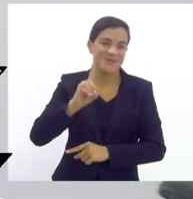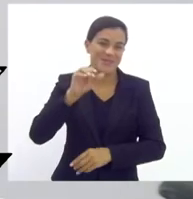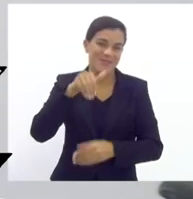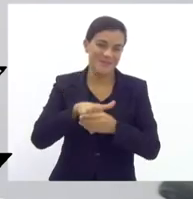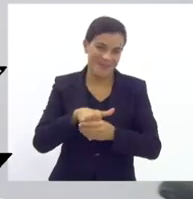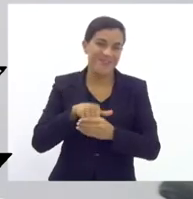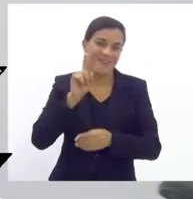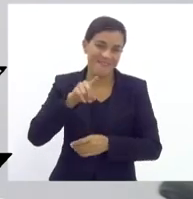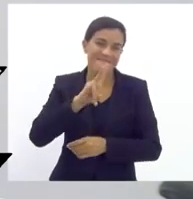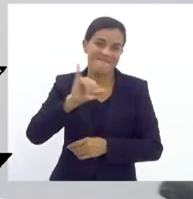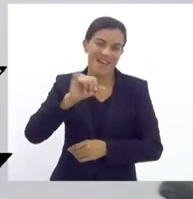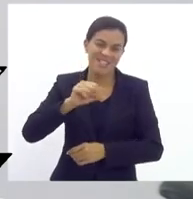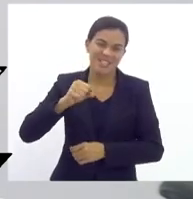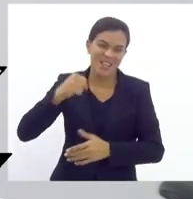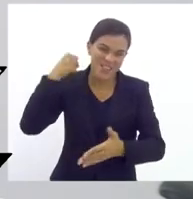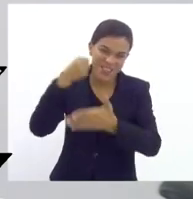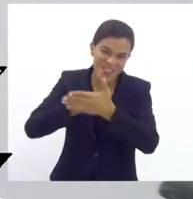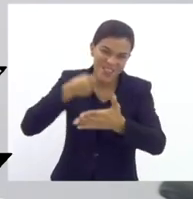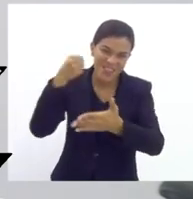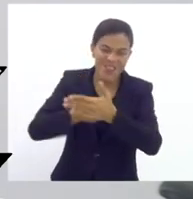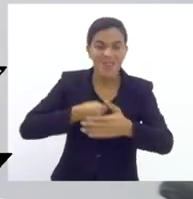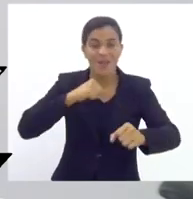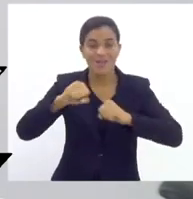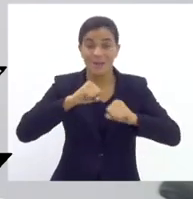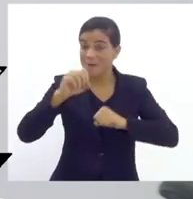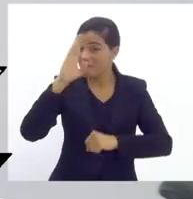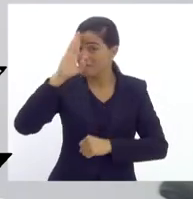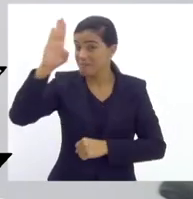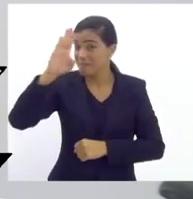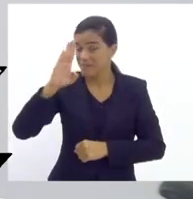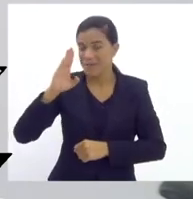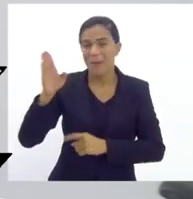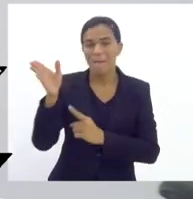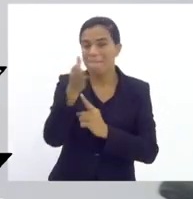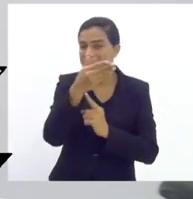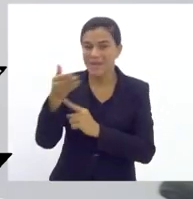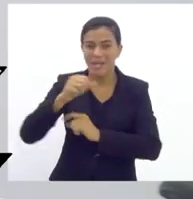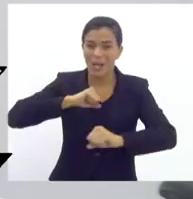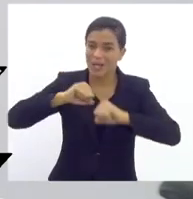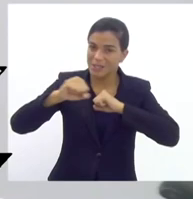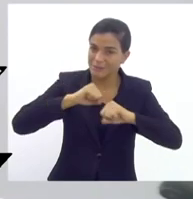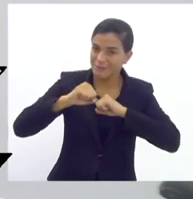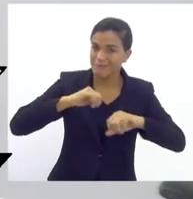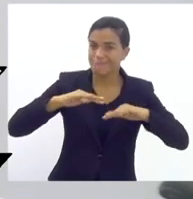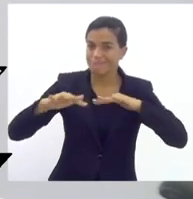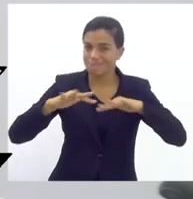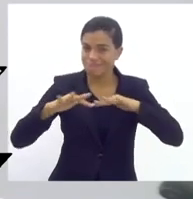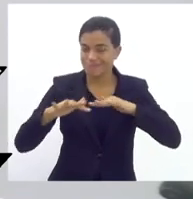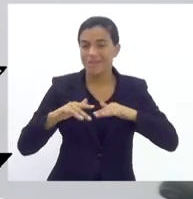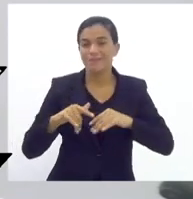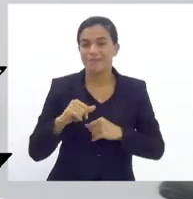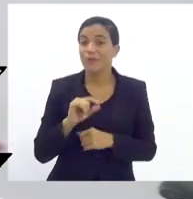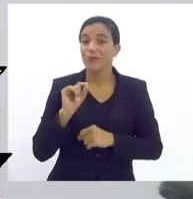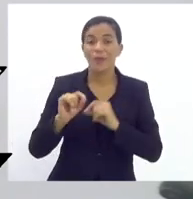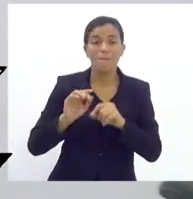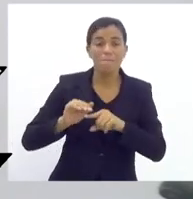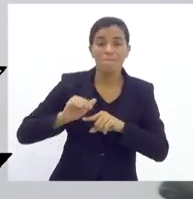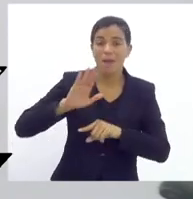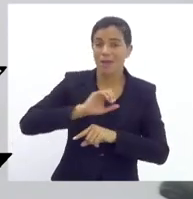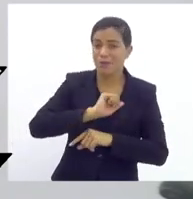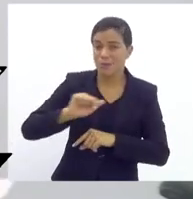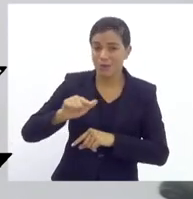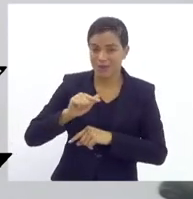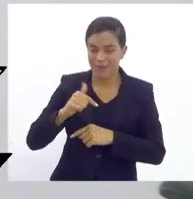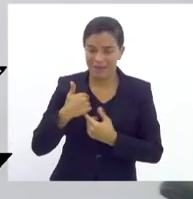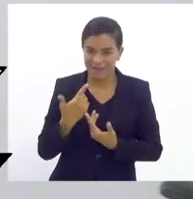Será nossa bandeira de luta uma das nossas principais bandeiras de lutas aqui de encaminhado dessa audiência ou seja mais do que ouvir